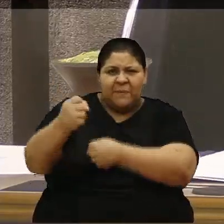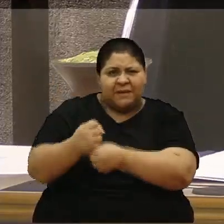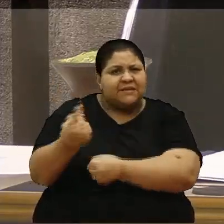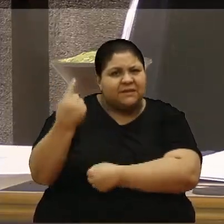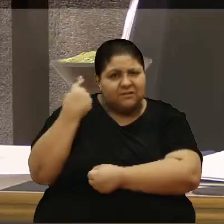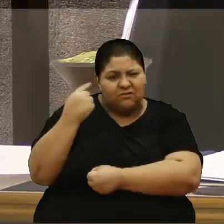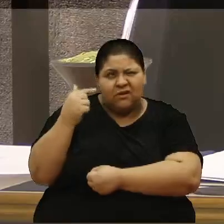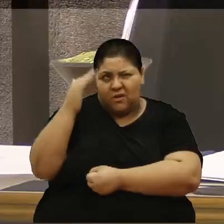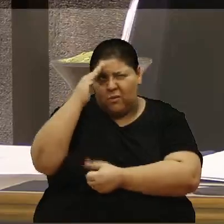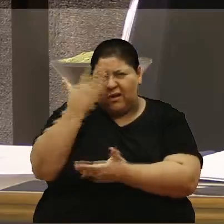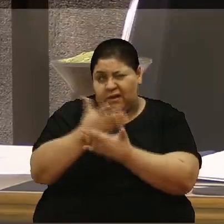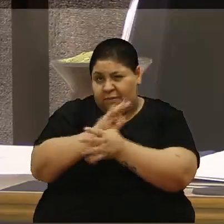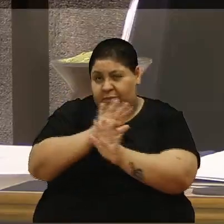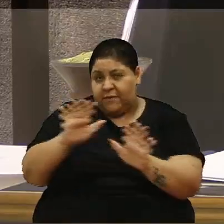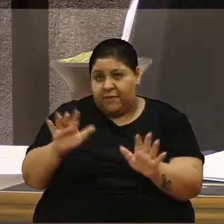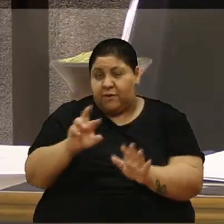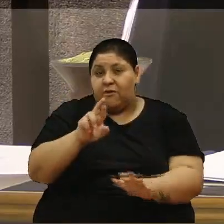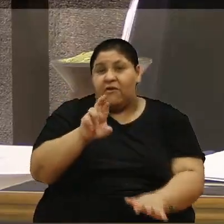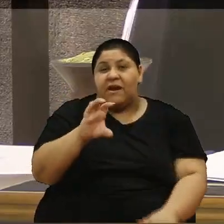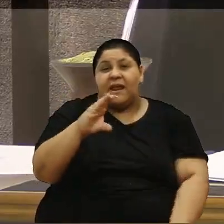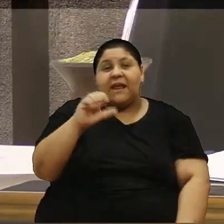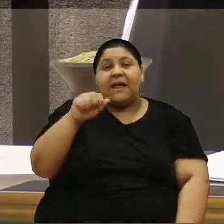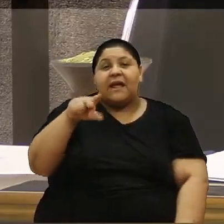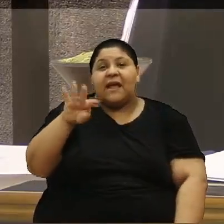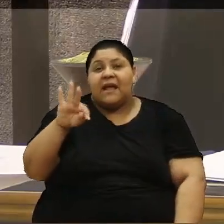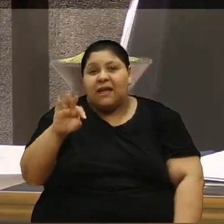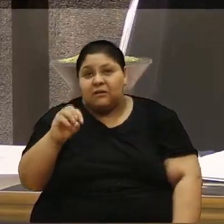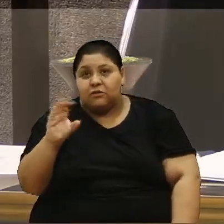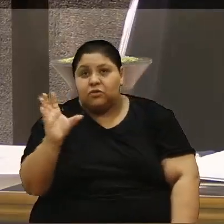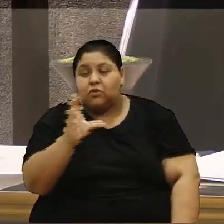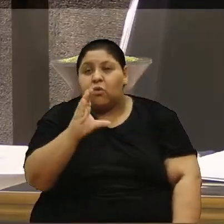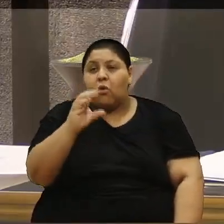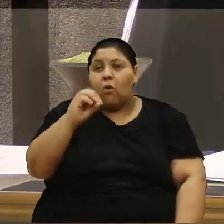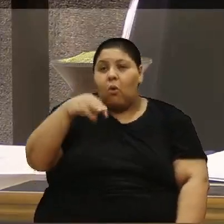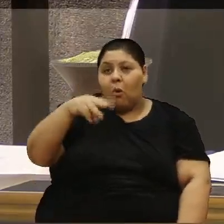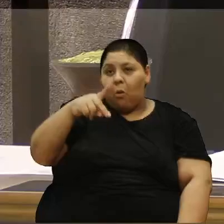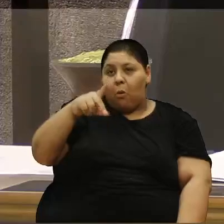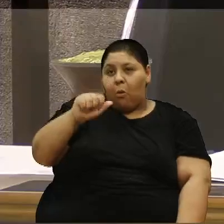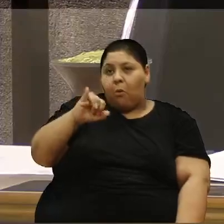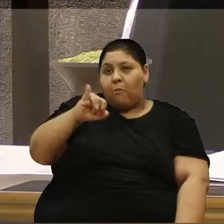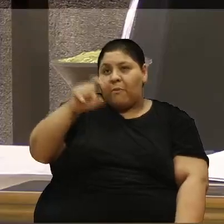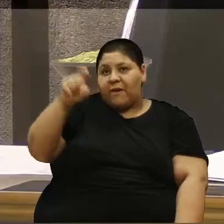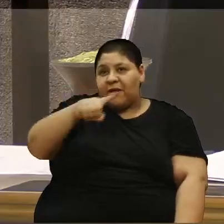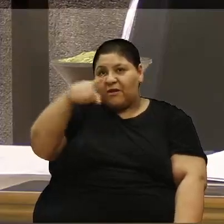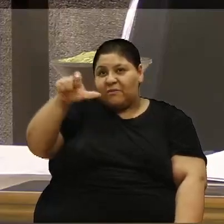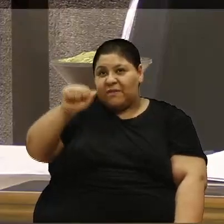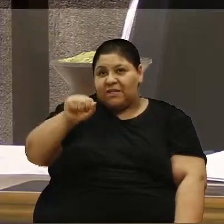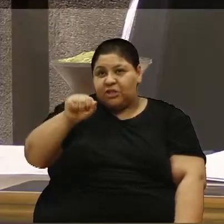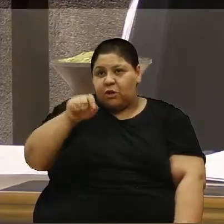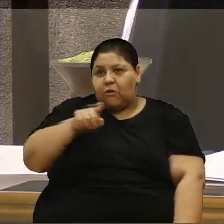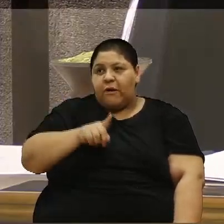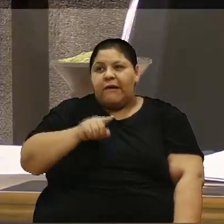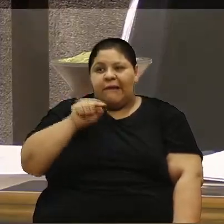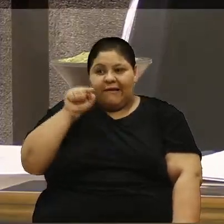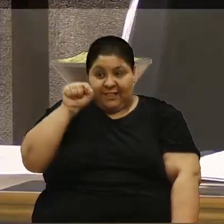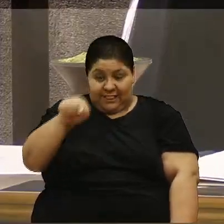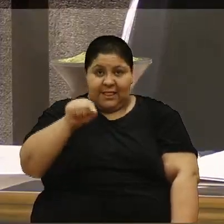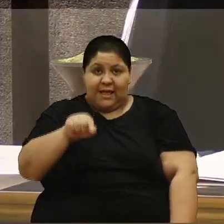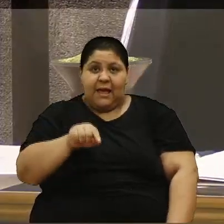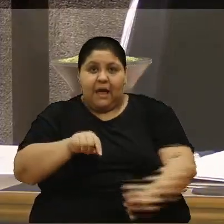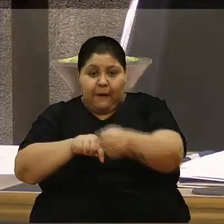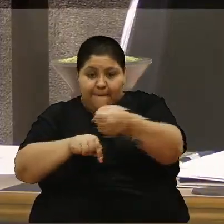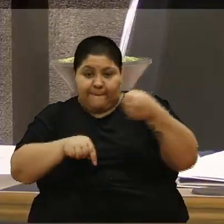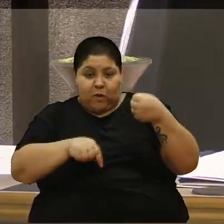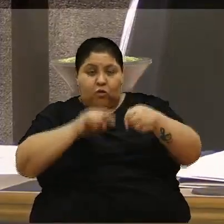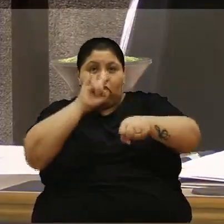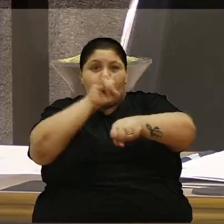eu acredito, ao Recanto da Compaixão. E lá, a porta dos banheiros, por exemplo, há portas dos banheiros que